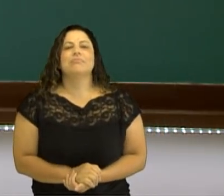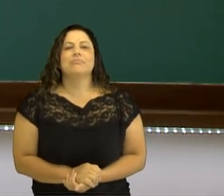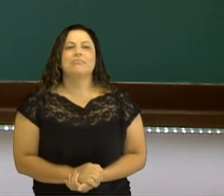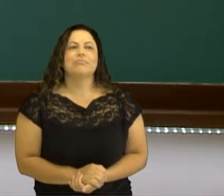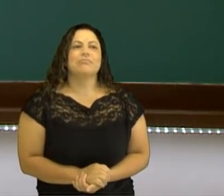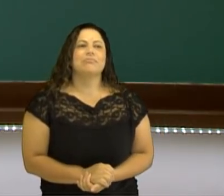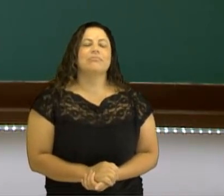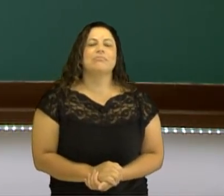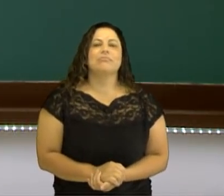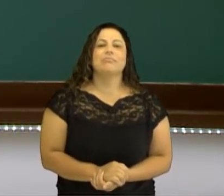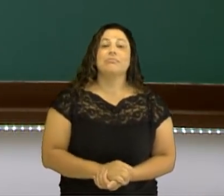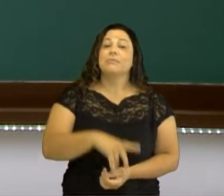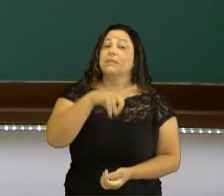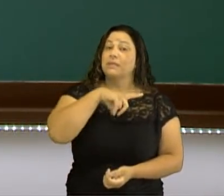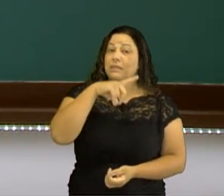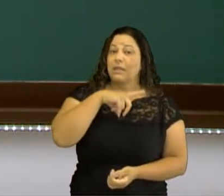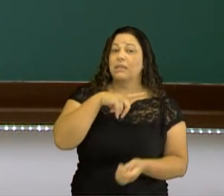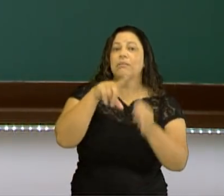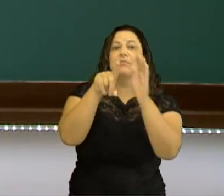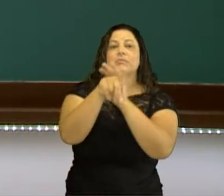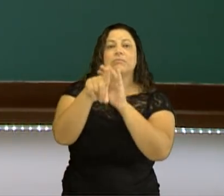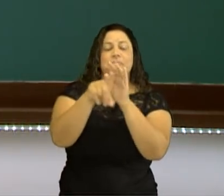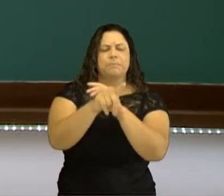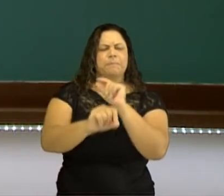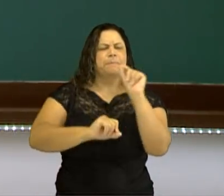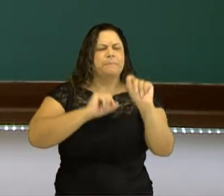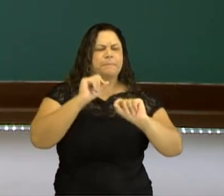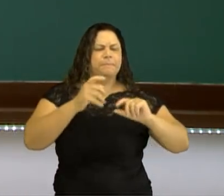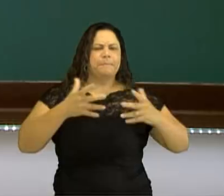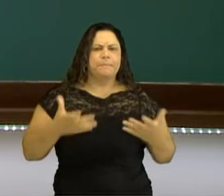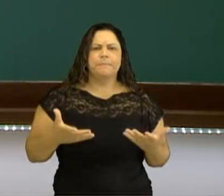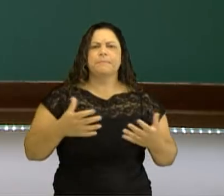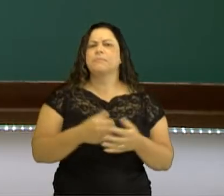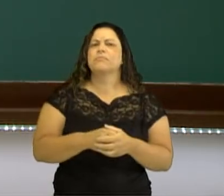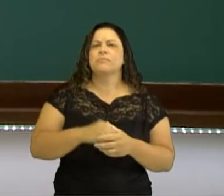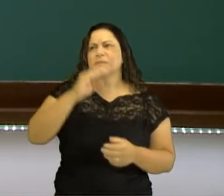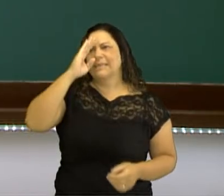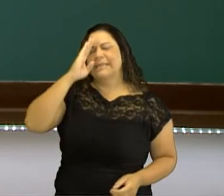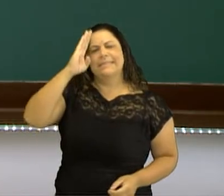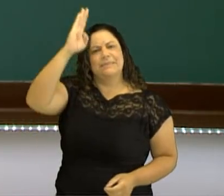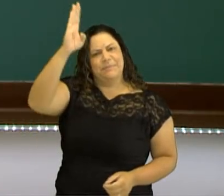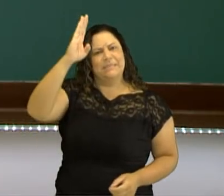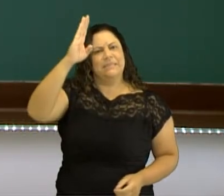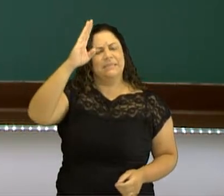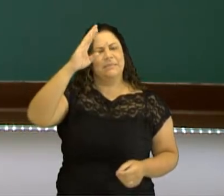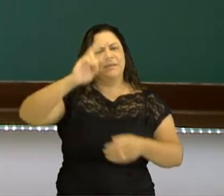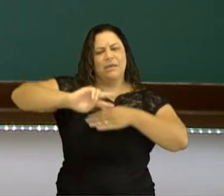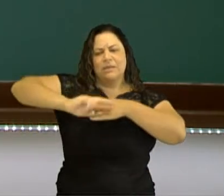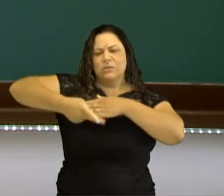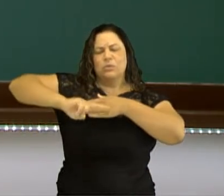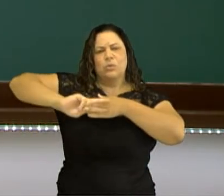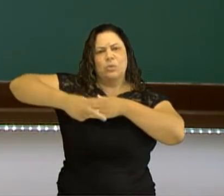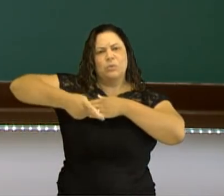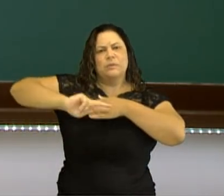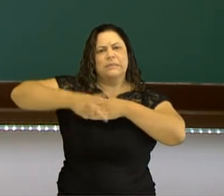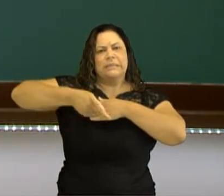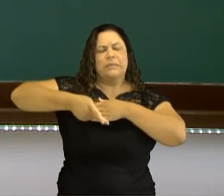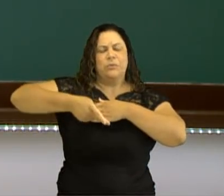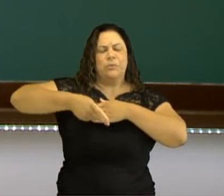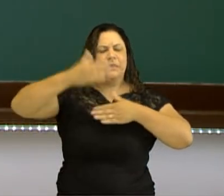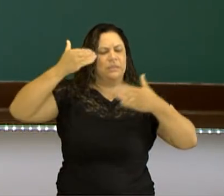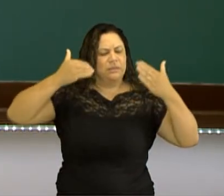E temos aqui uma questão que diz o seguinte: quais as principais consequências para o organismo